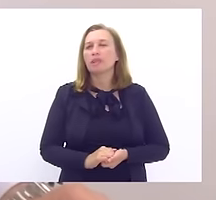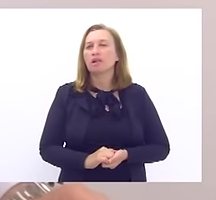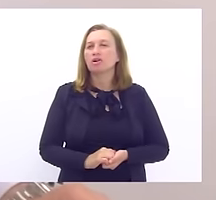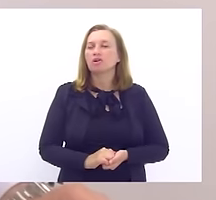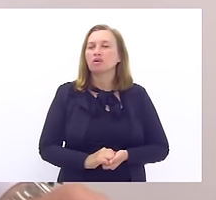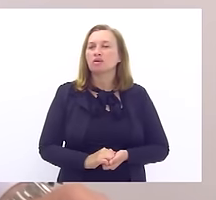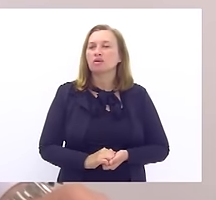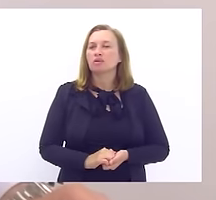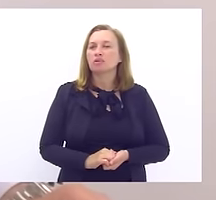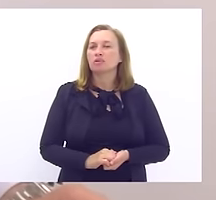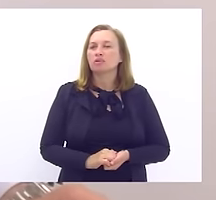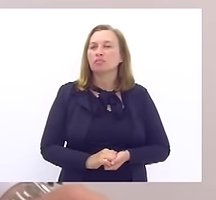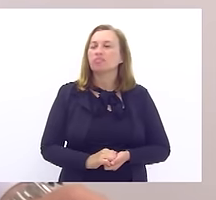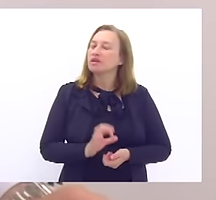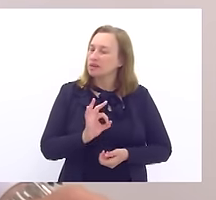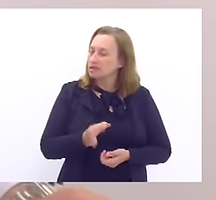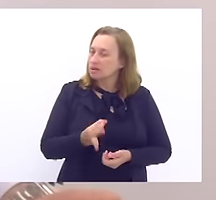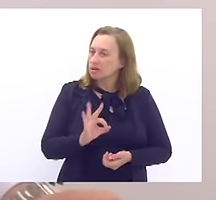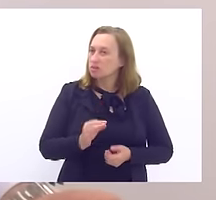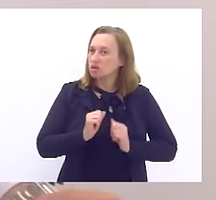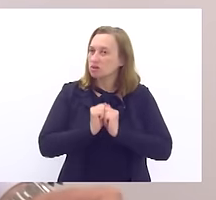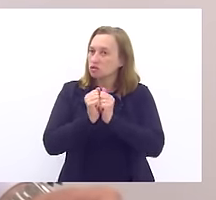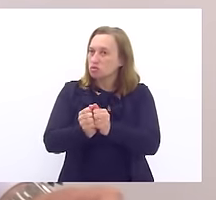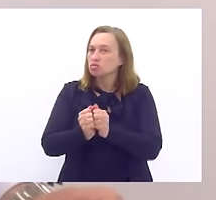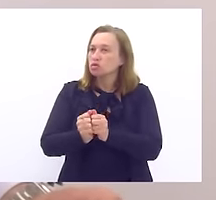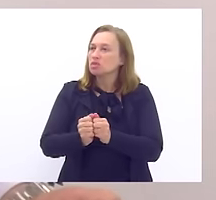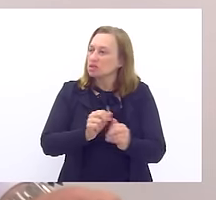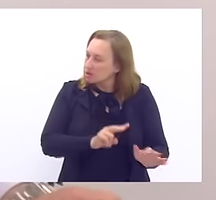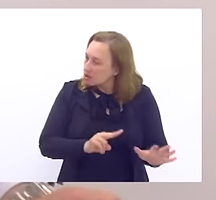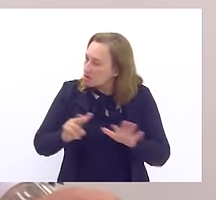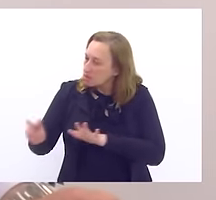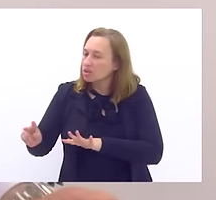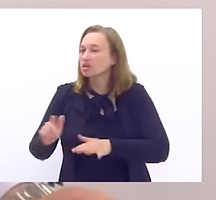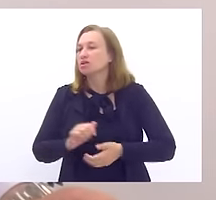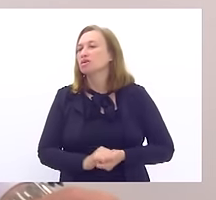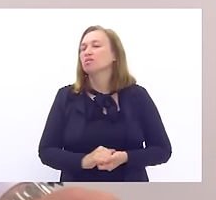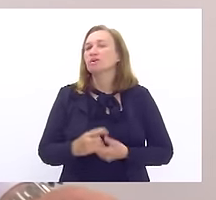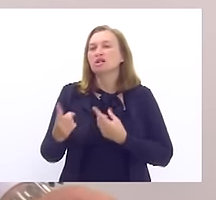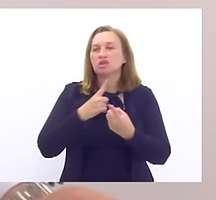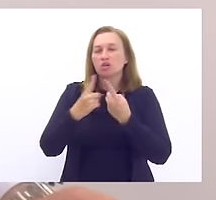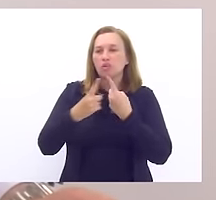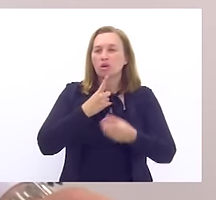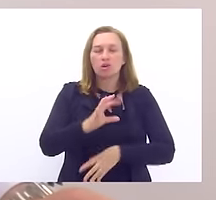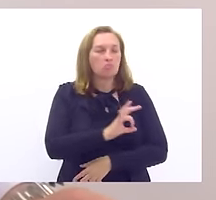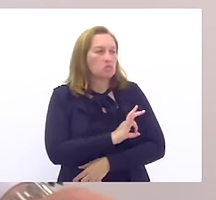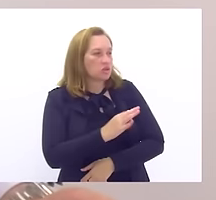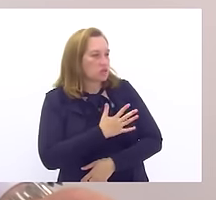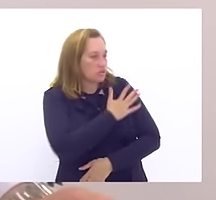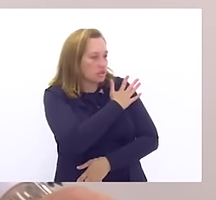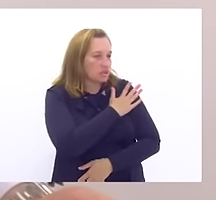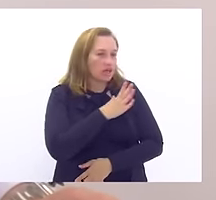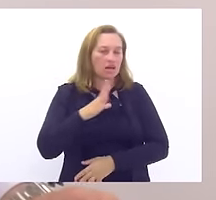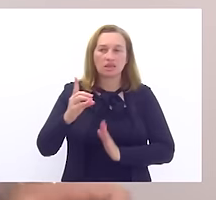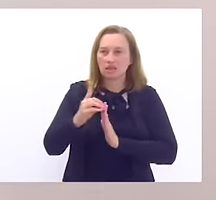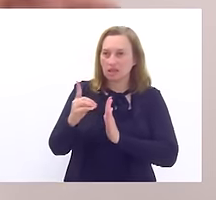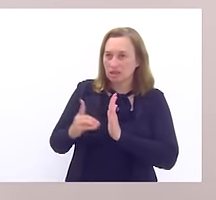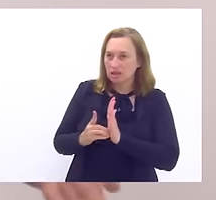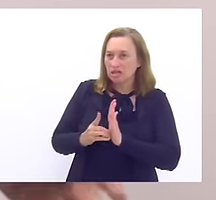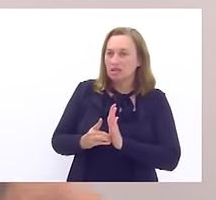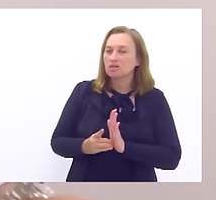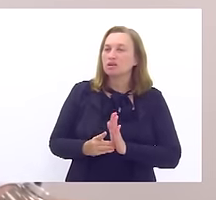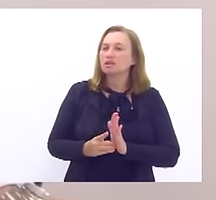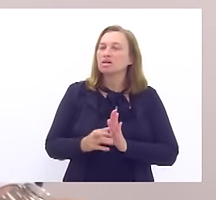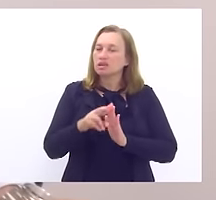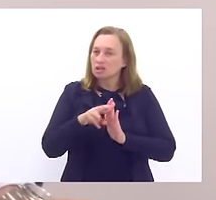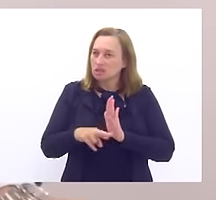a gente certamente vai estar junto ainda essa semana aí para dialogar com a polícia militar com o Detran os termos